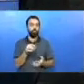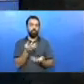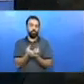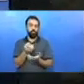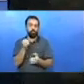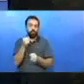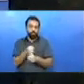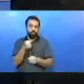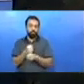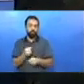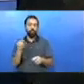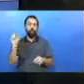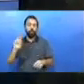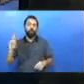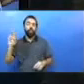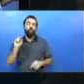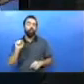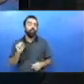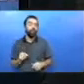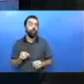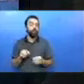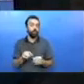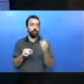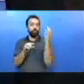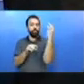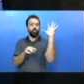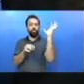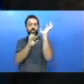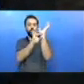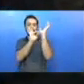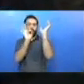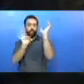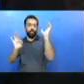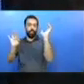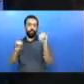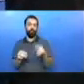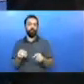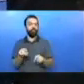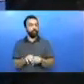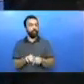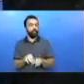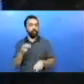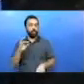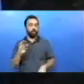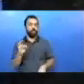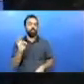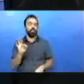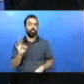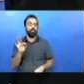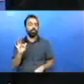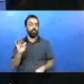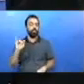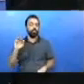ninho usando gravetos, fibras e lama. Vocês também conseguiram escrever essas palavras?